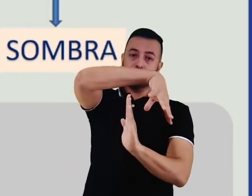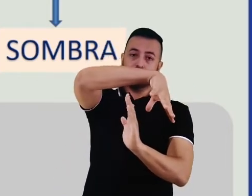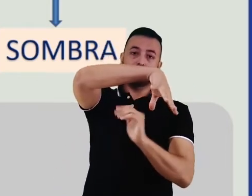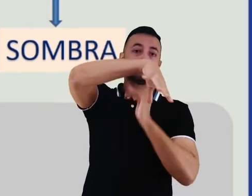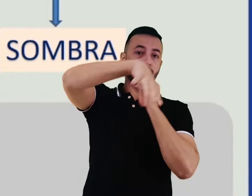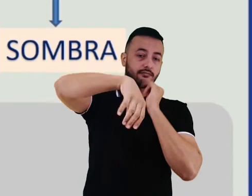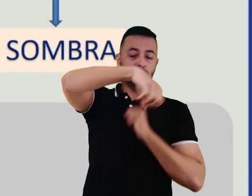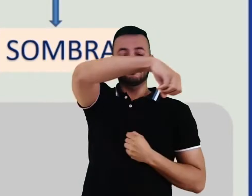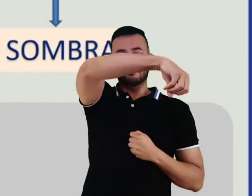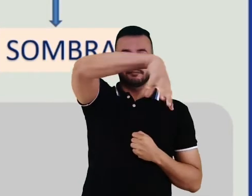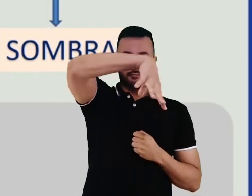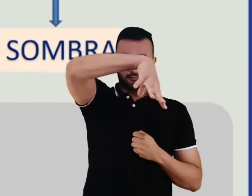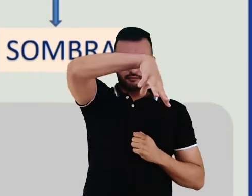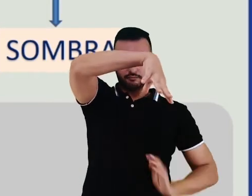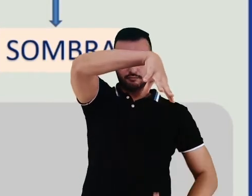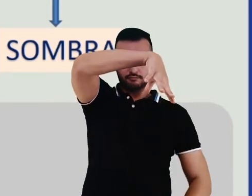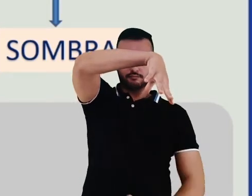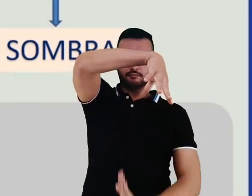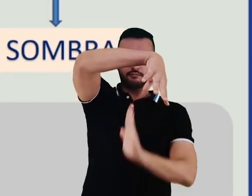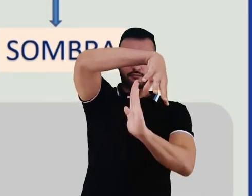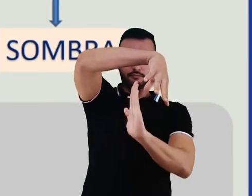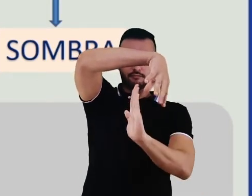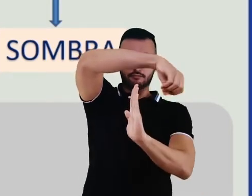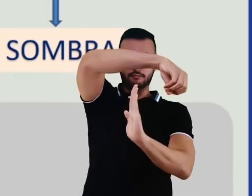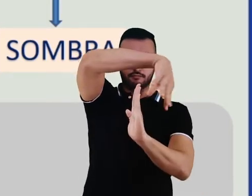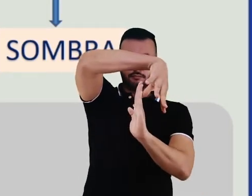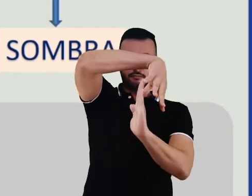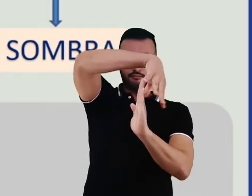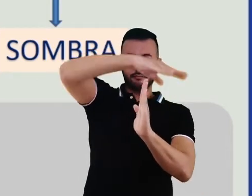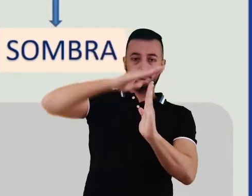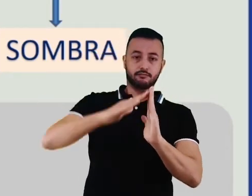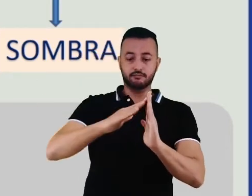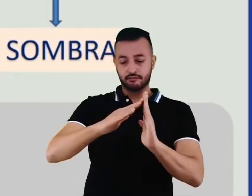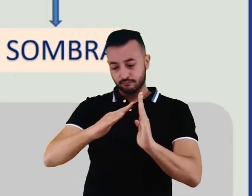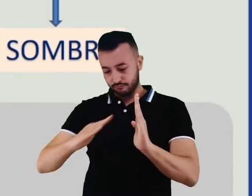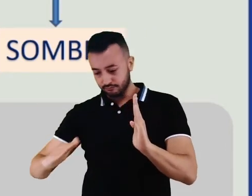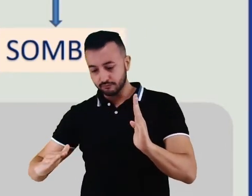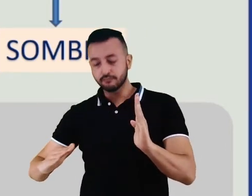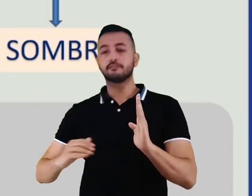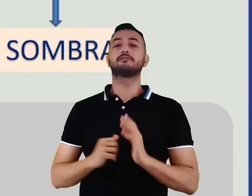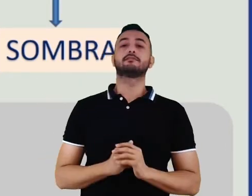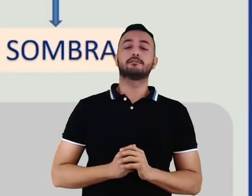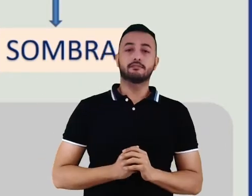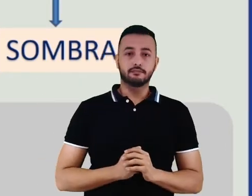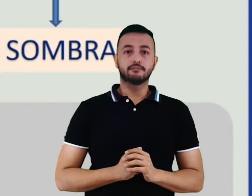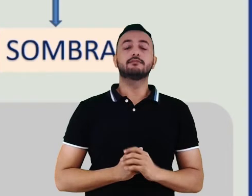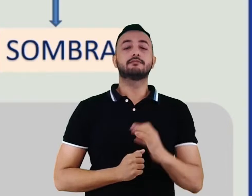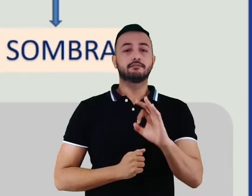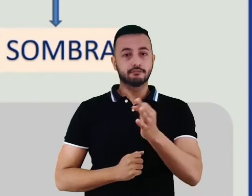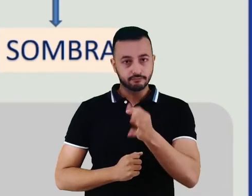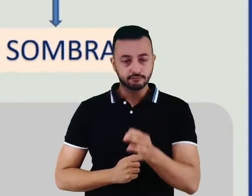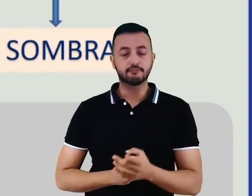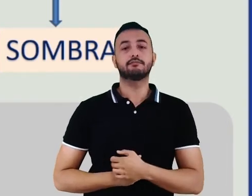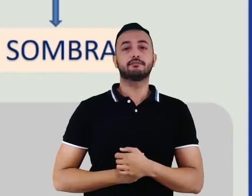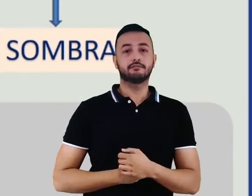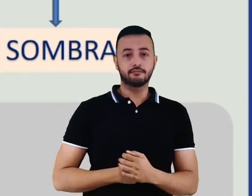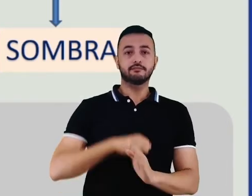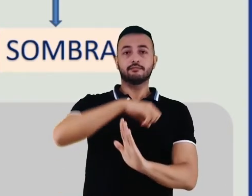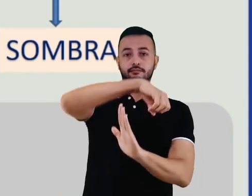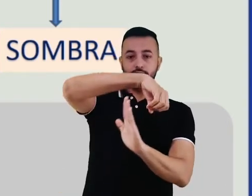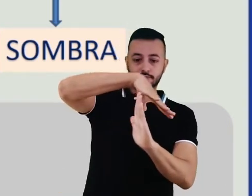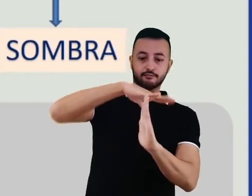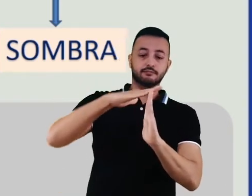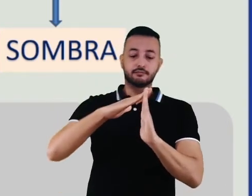tá? Vai se formar logo depois do objeto o que a gente chama de sombra. Isso mesmo. A sombra ela